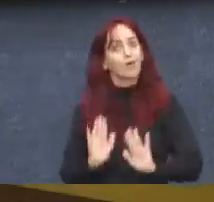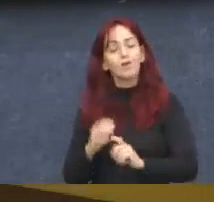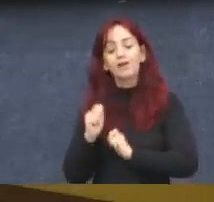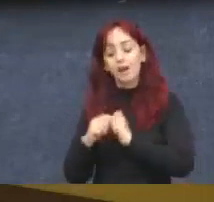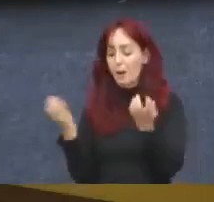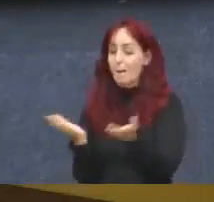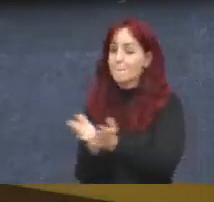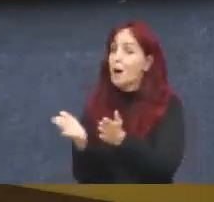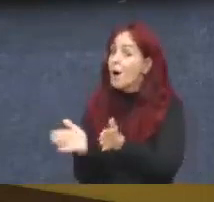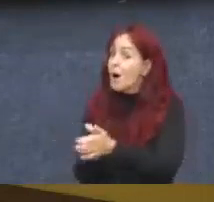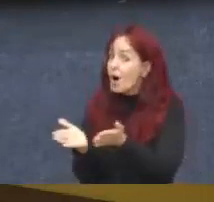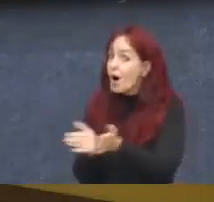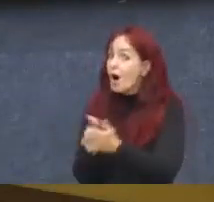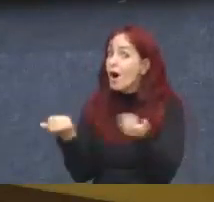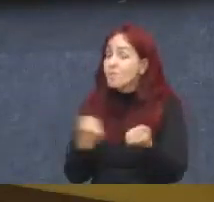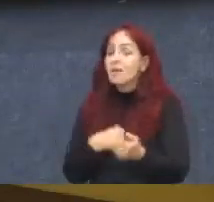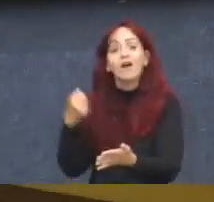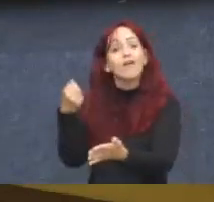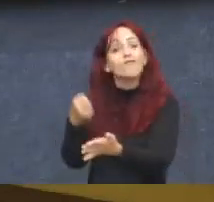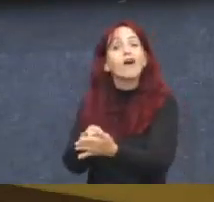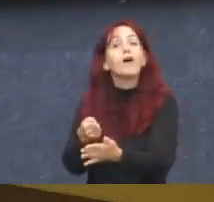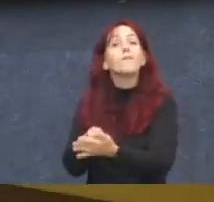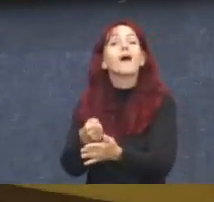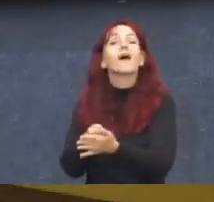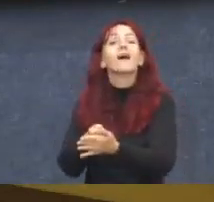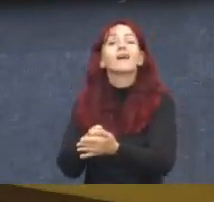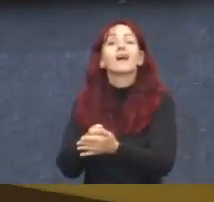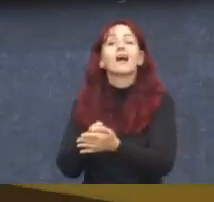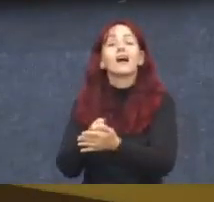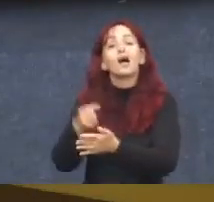está inserido. Vai pagar imposto de renda.